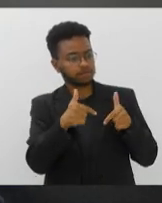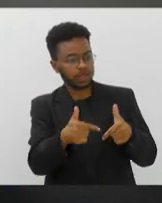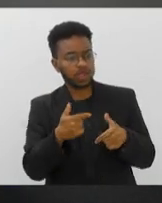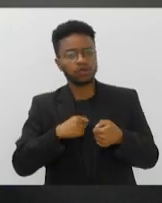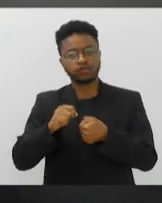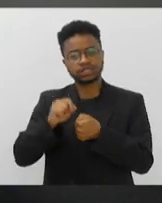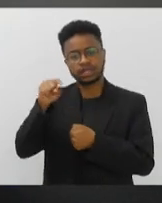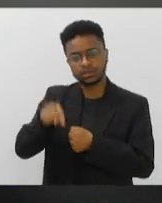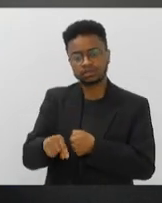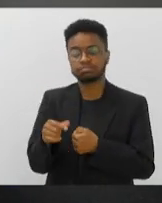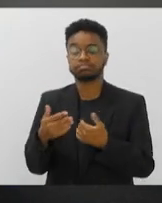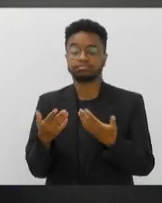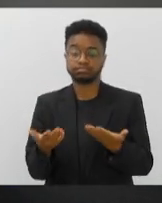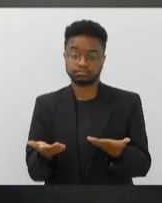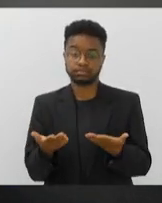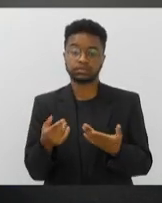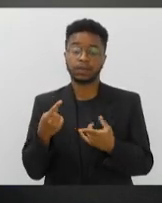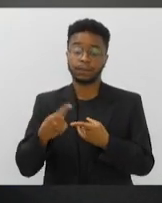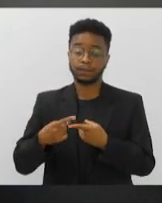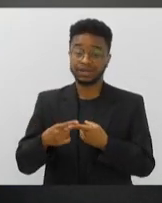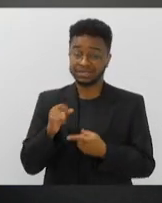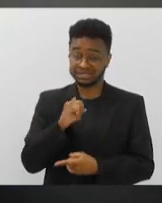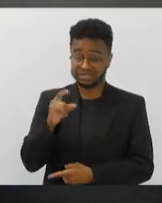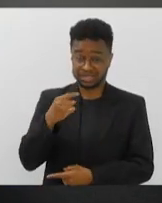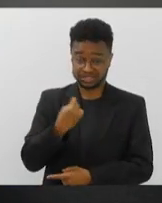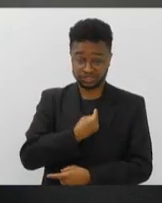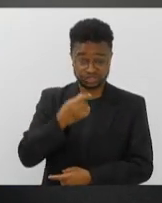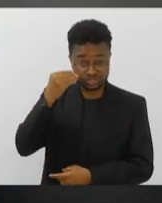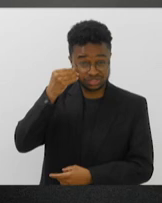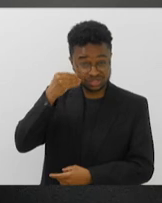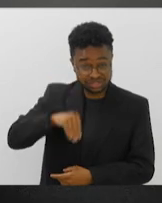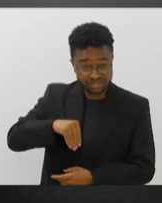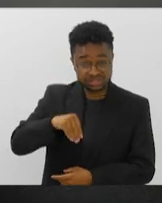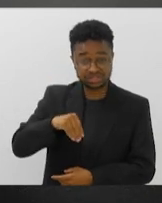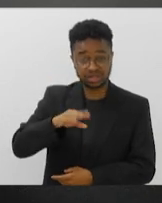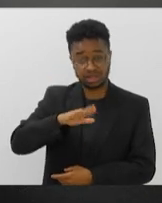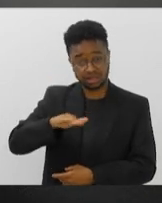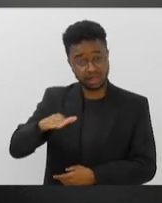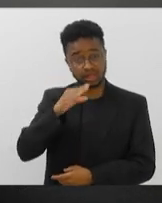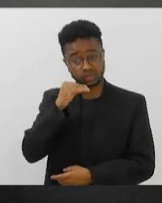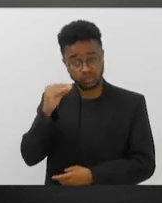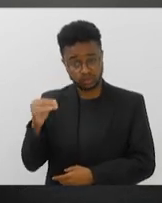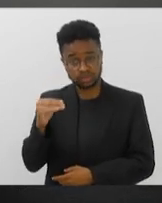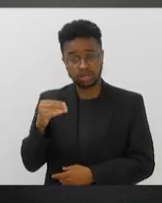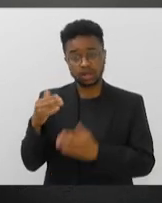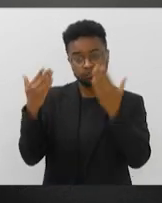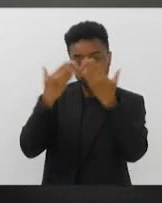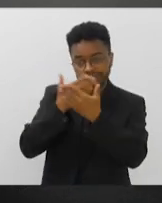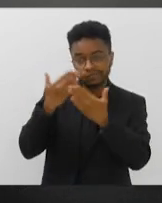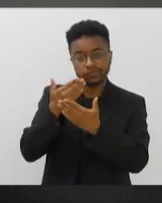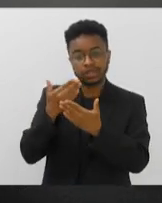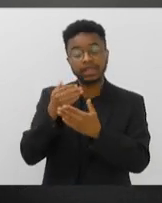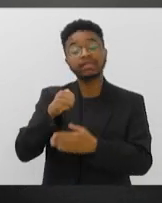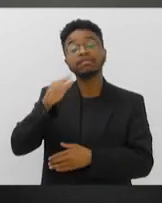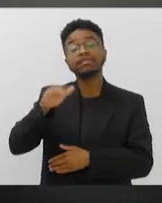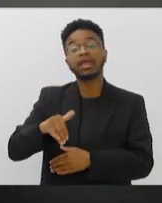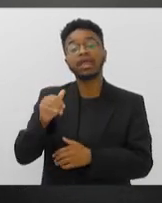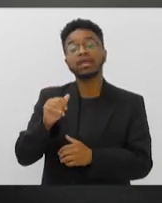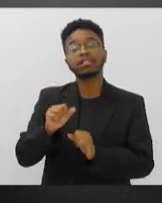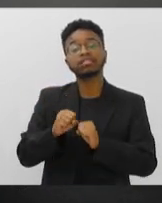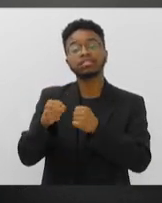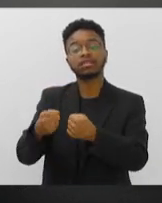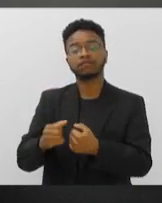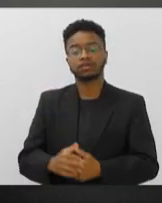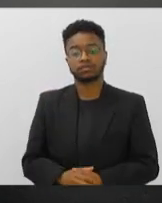aqui etc e tal Porque se nós desistirmos dessas crianças do sent que se fala invisíveis que não tem voz quem vai gritar por eles